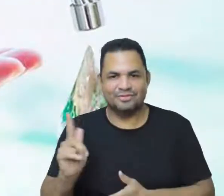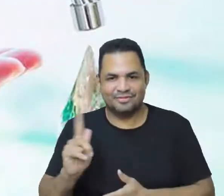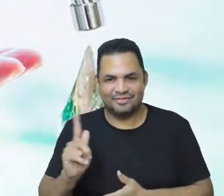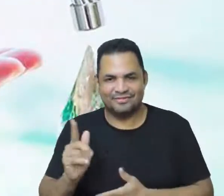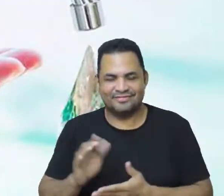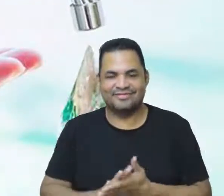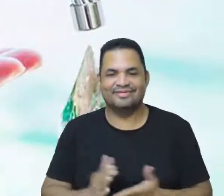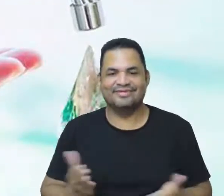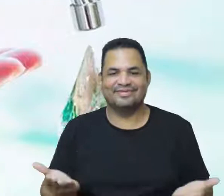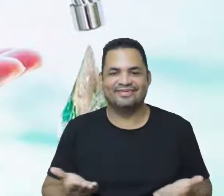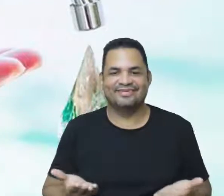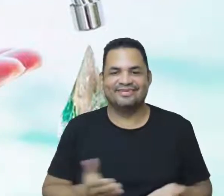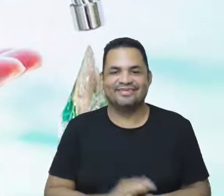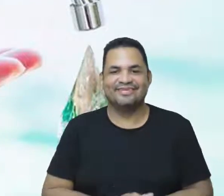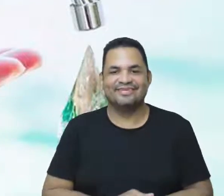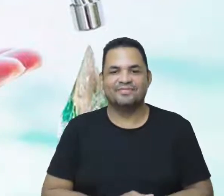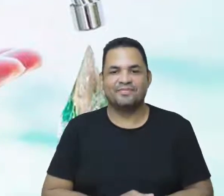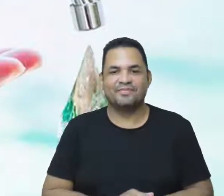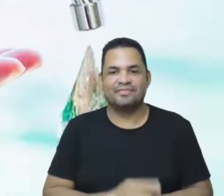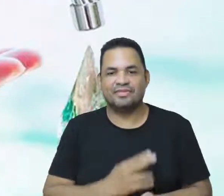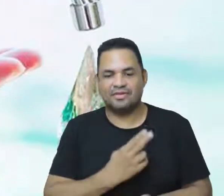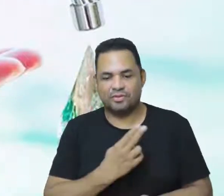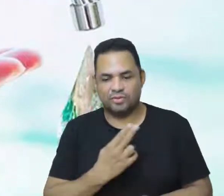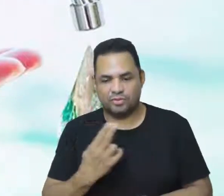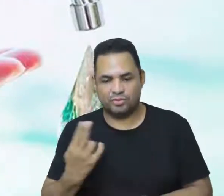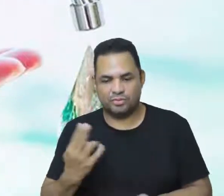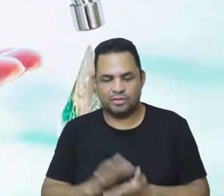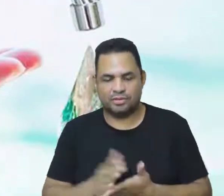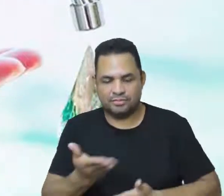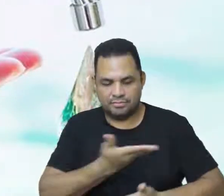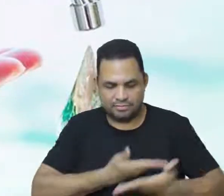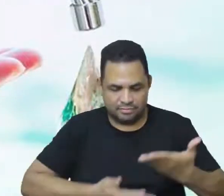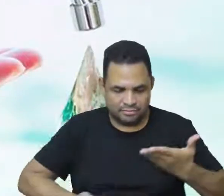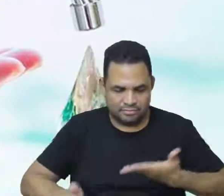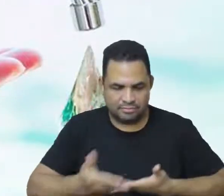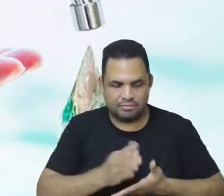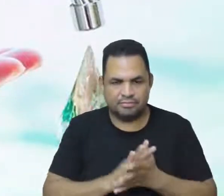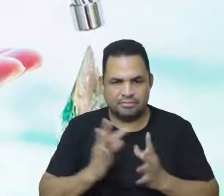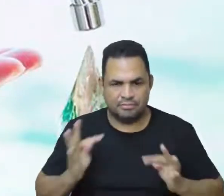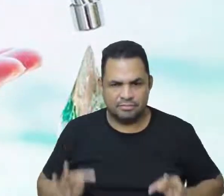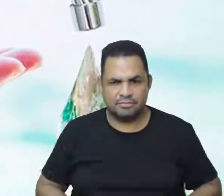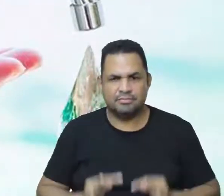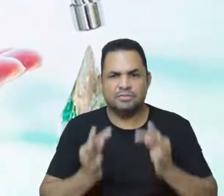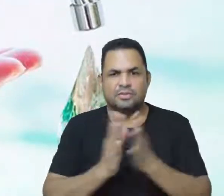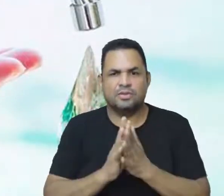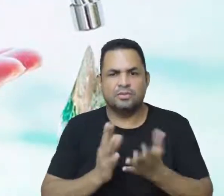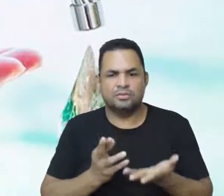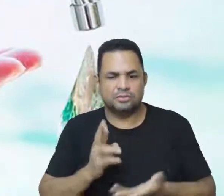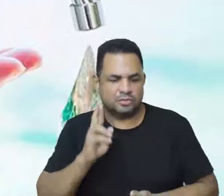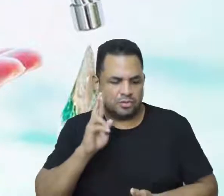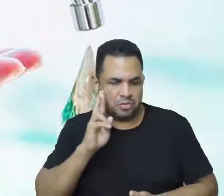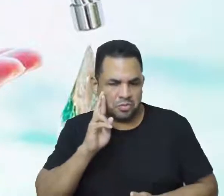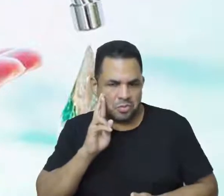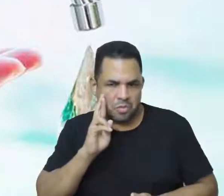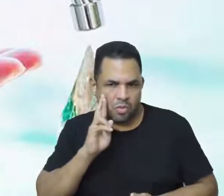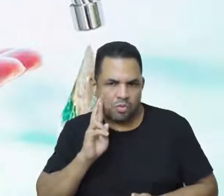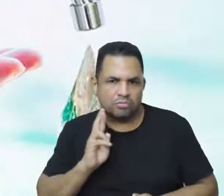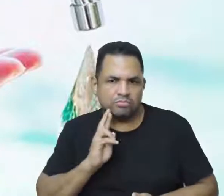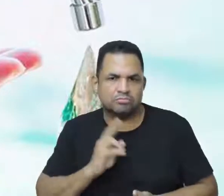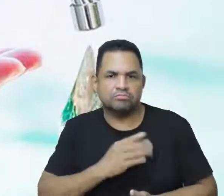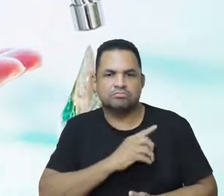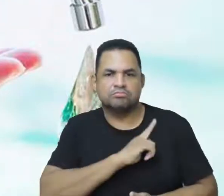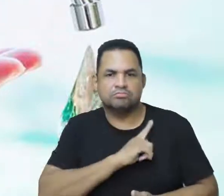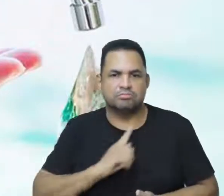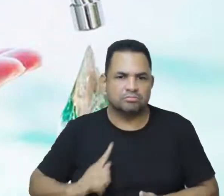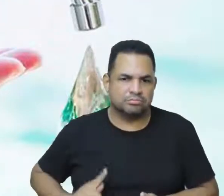Samuel. Em nome da mediação tecnológica do governador do estado de Rondônia, Coronel Marcos Rocha,